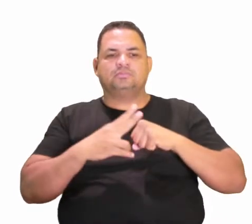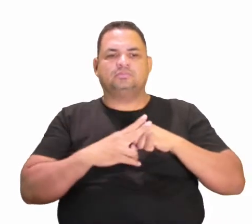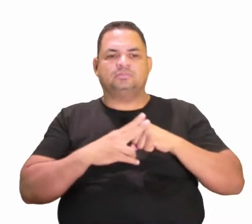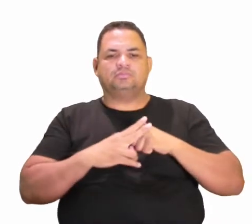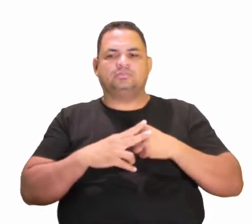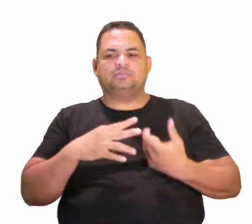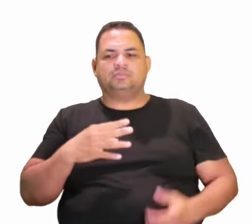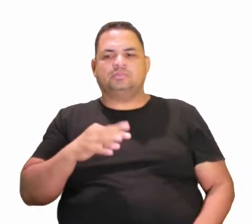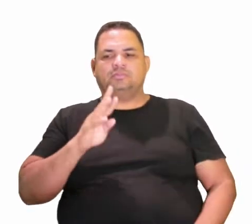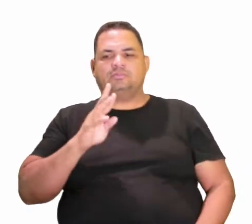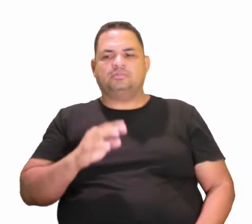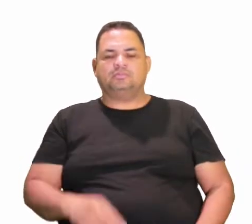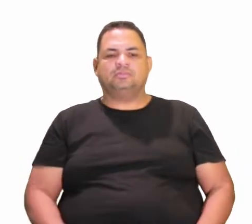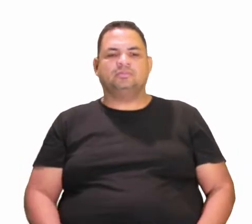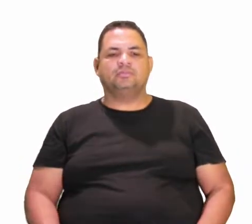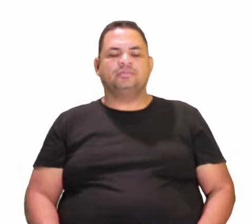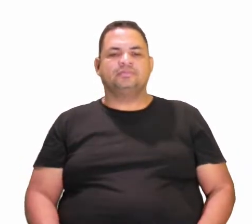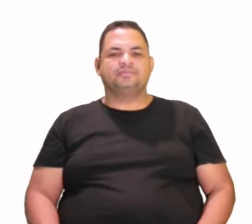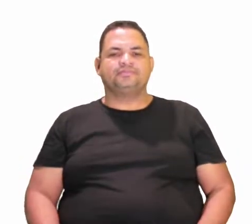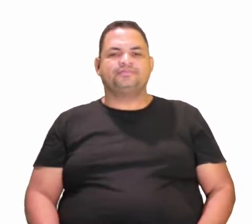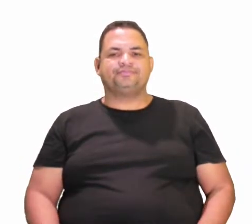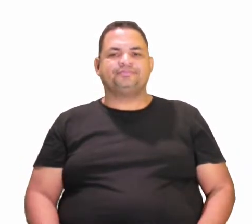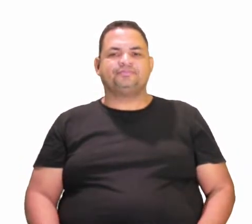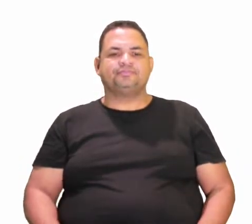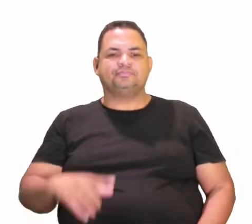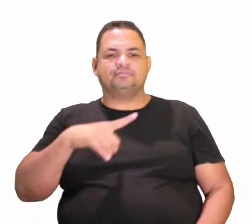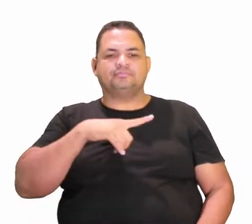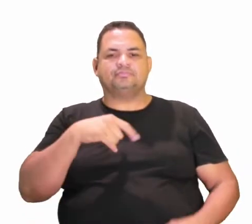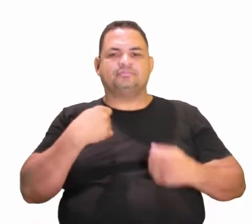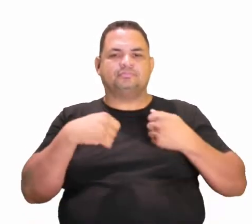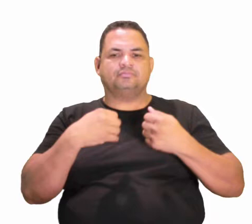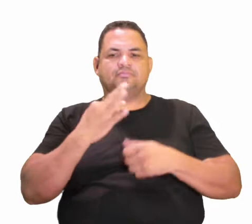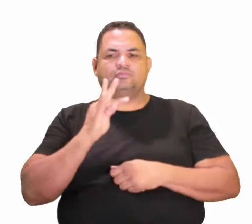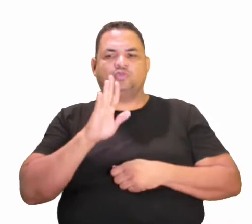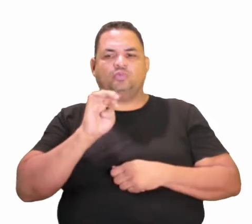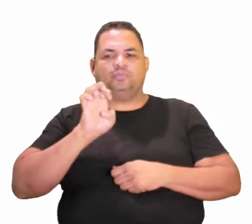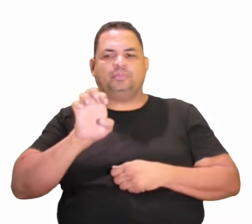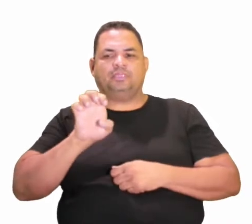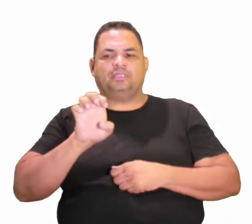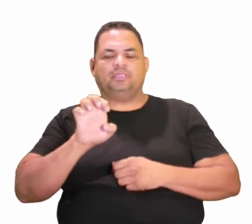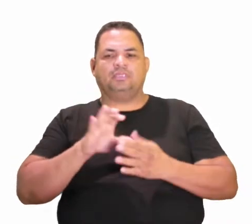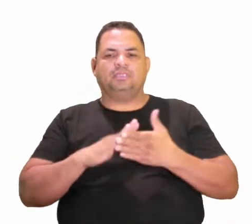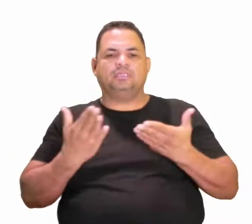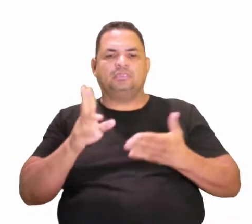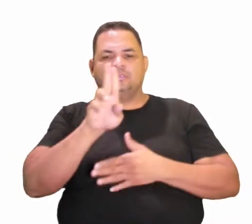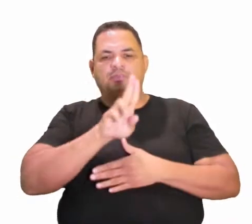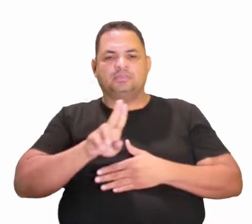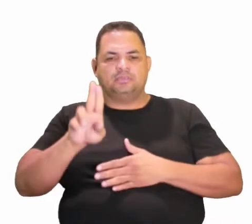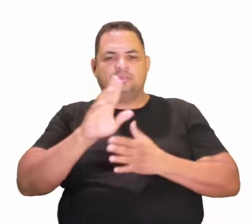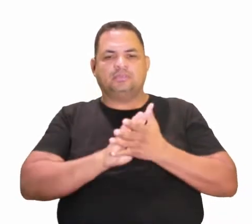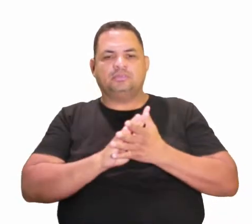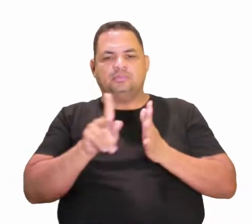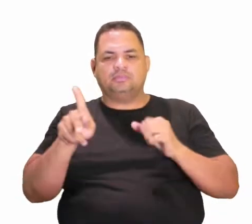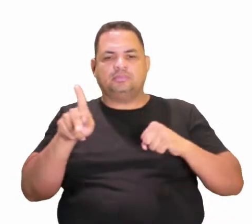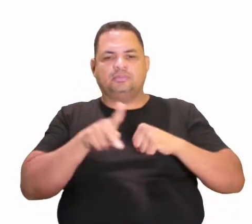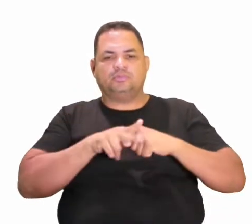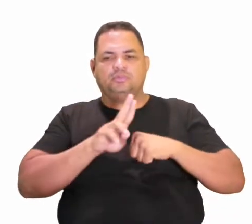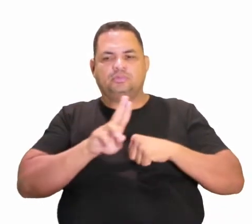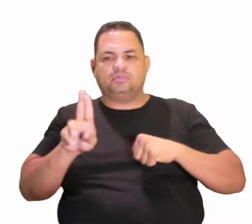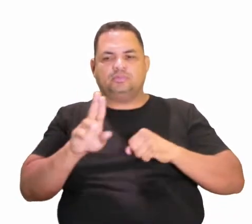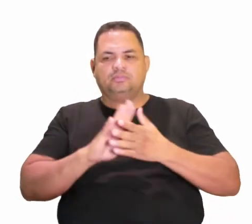Mais uma vez o verbo to be está aparecendo nas nossas aulas, sim, você vai precisar dele para usar com os pronomes demonstrativos, porque você está